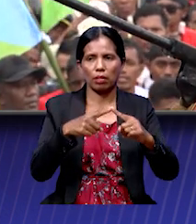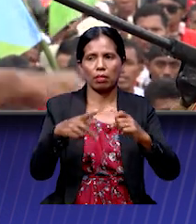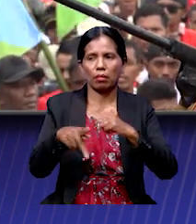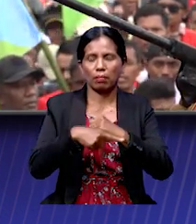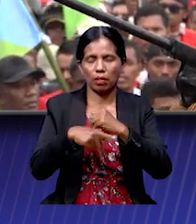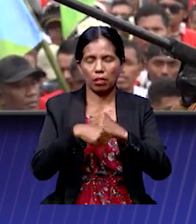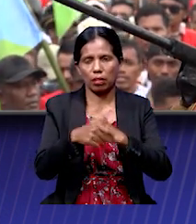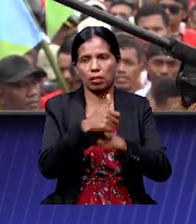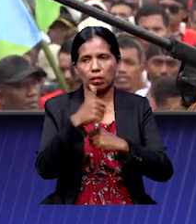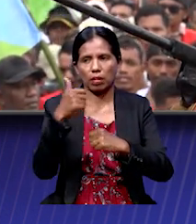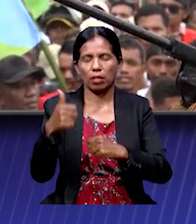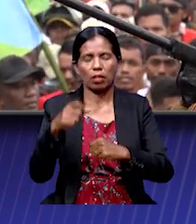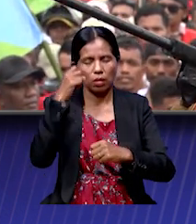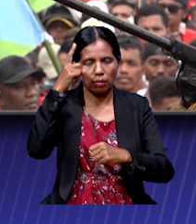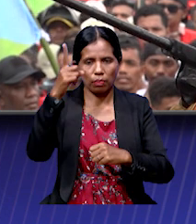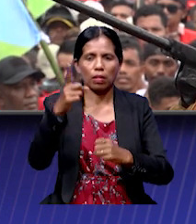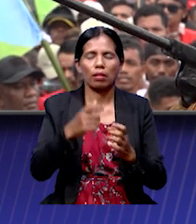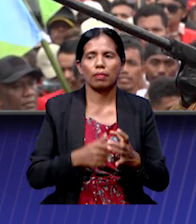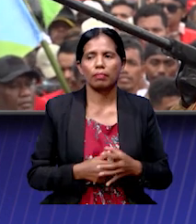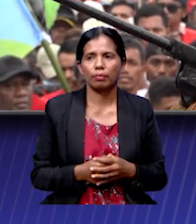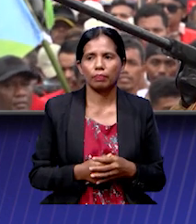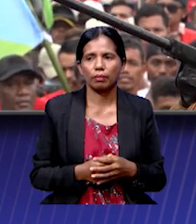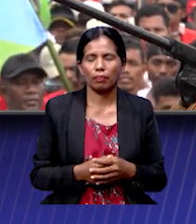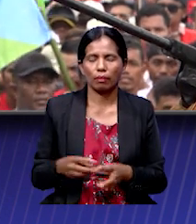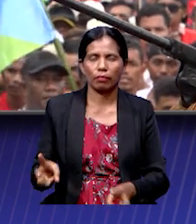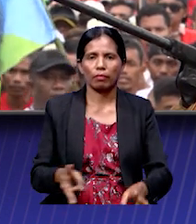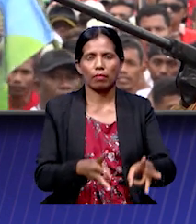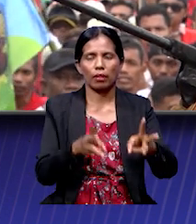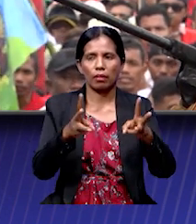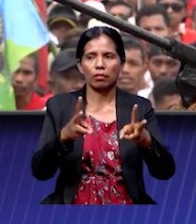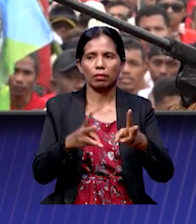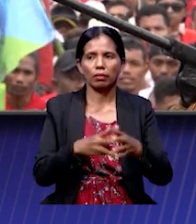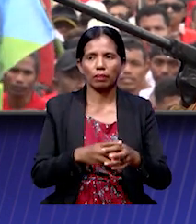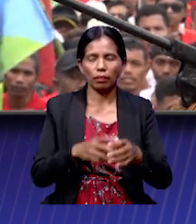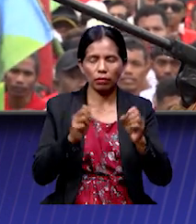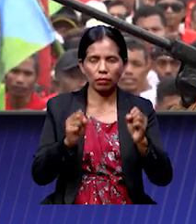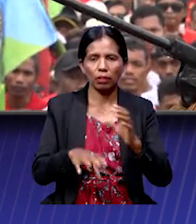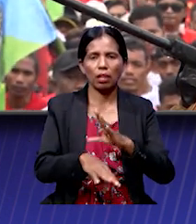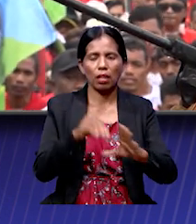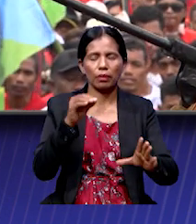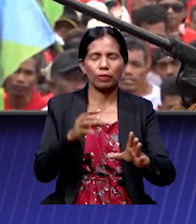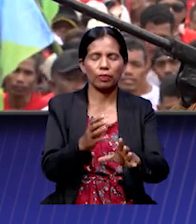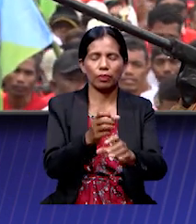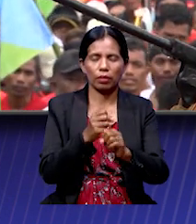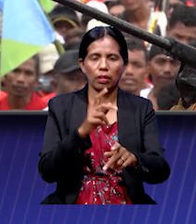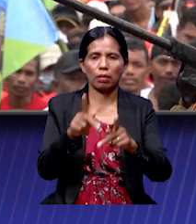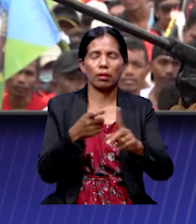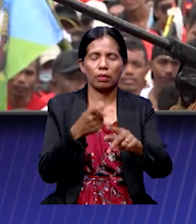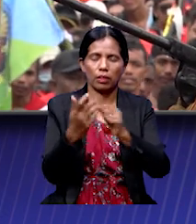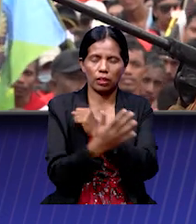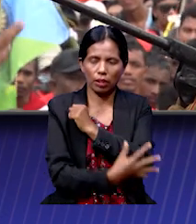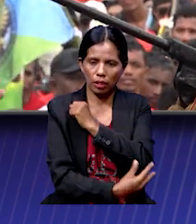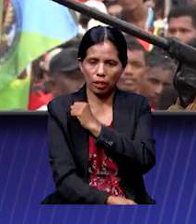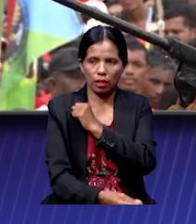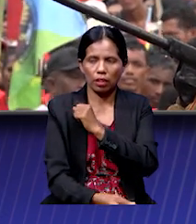partido se acelo, compreende que ataque. Dá lambar, corre povo, se muque do que é. Sai